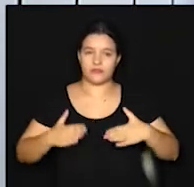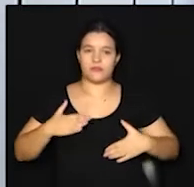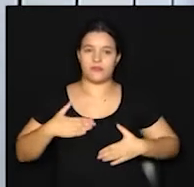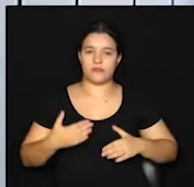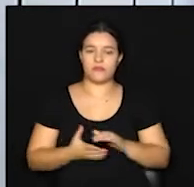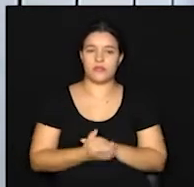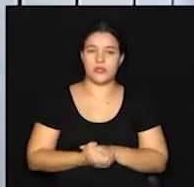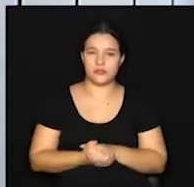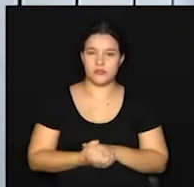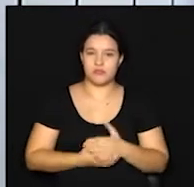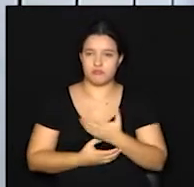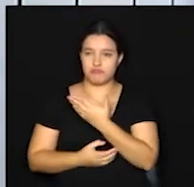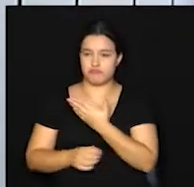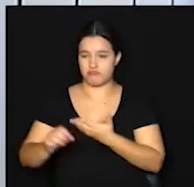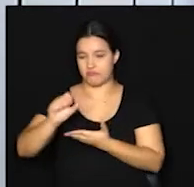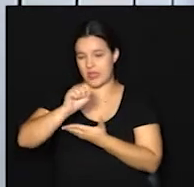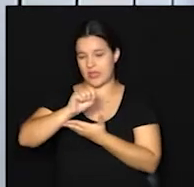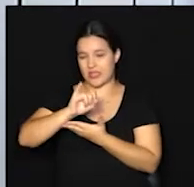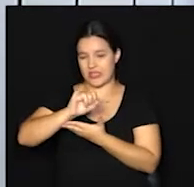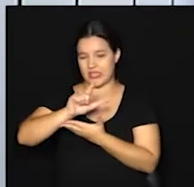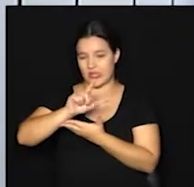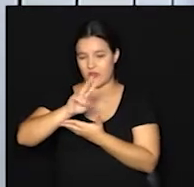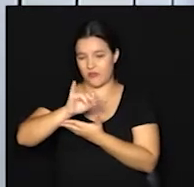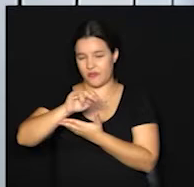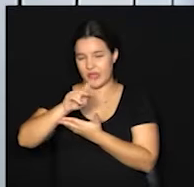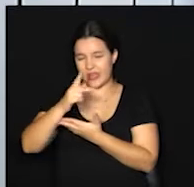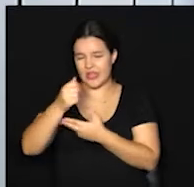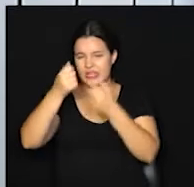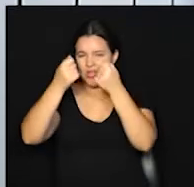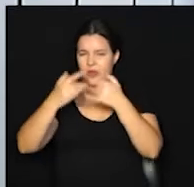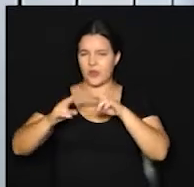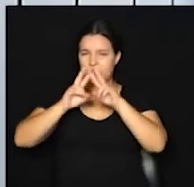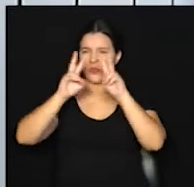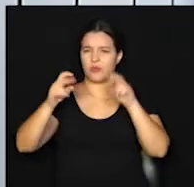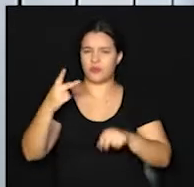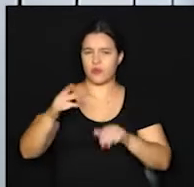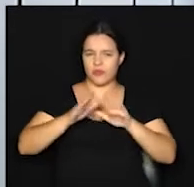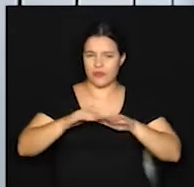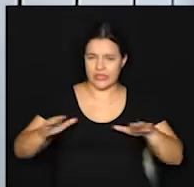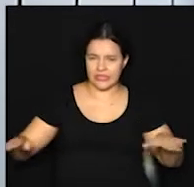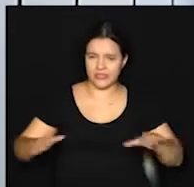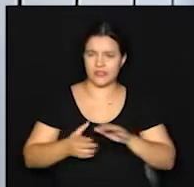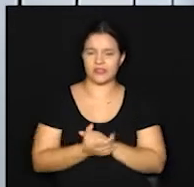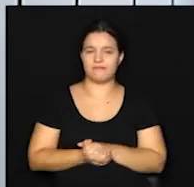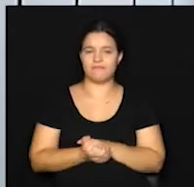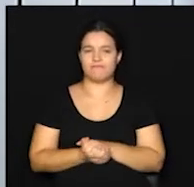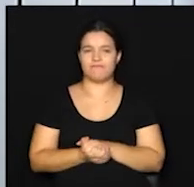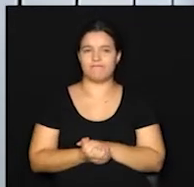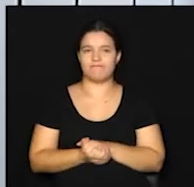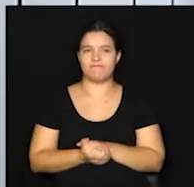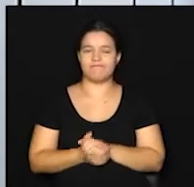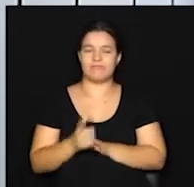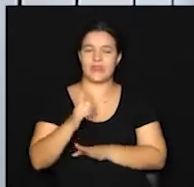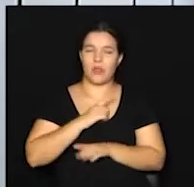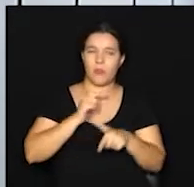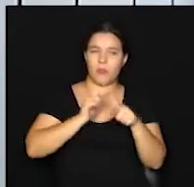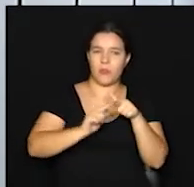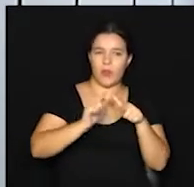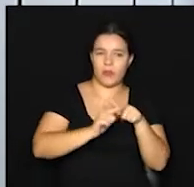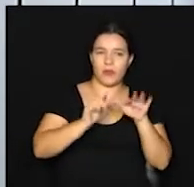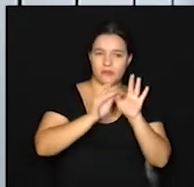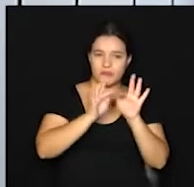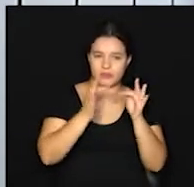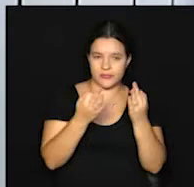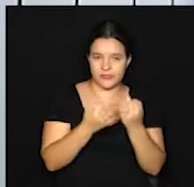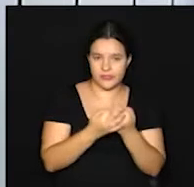Silvinha, falando ainda sobre a sua infância, foi uma situação muito delicada, porque envolve família. Você,